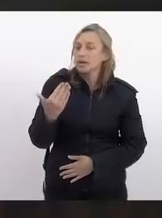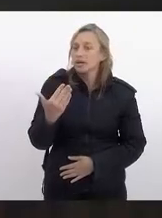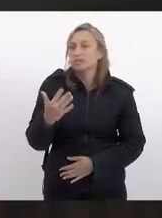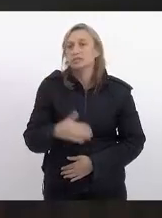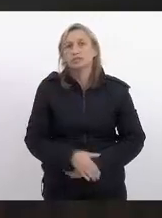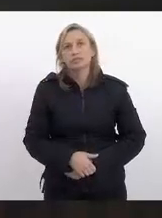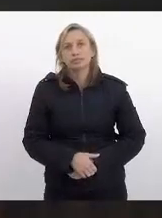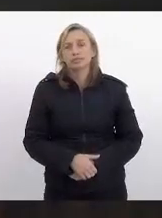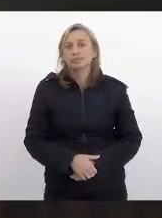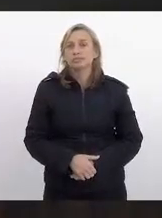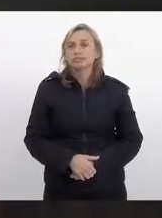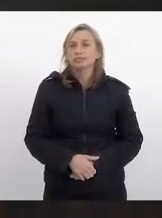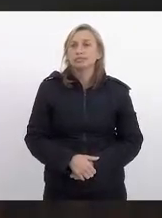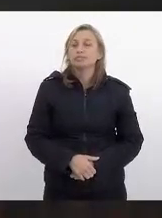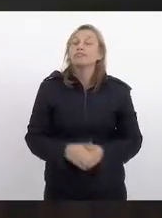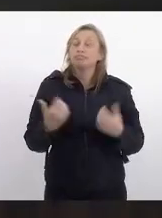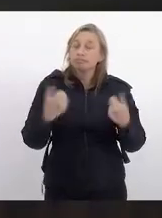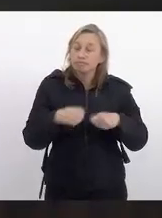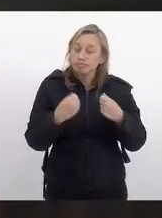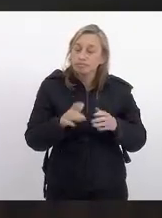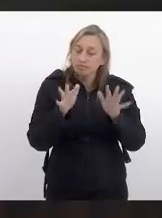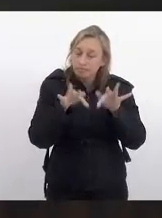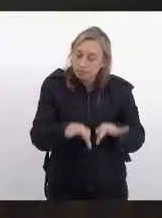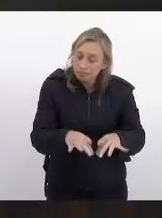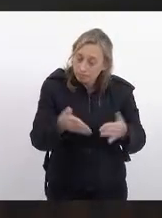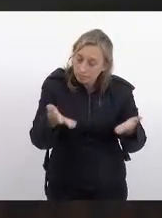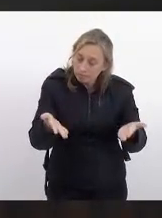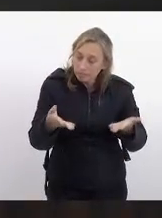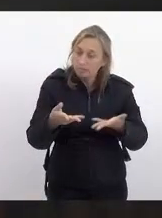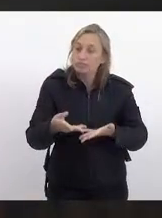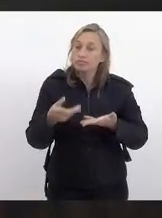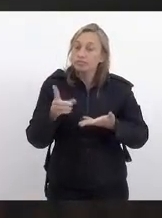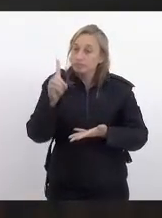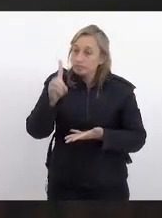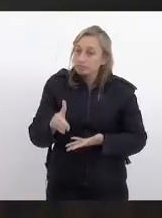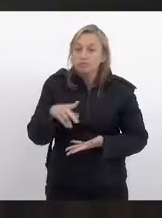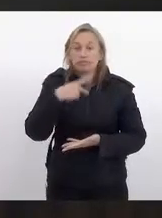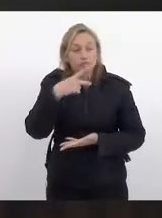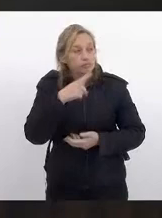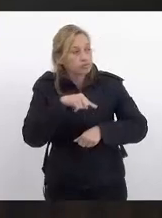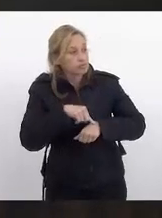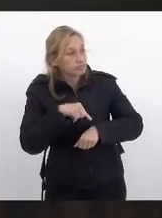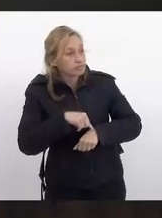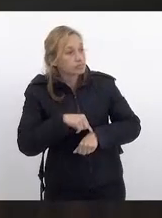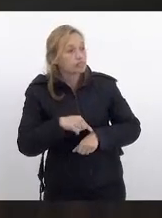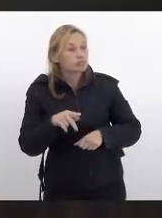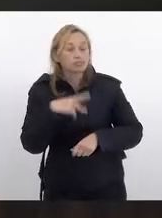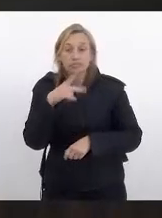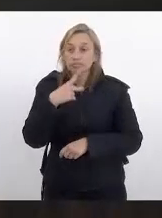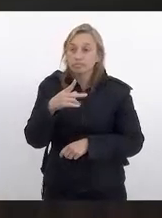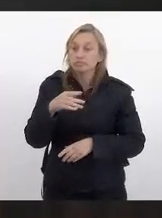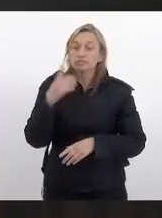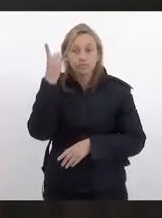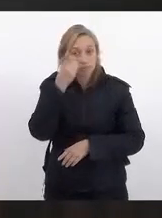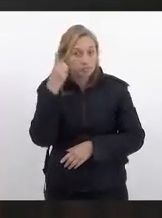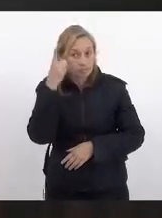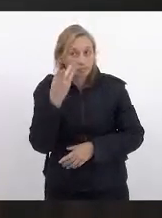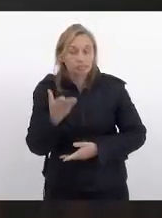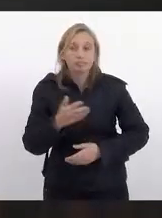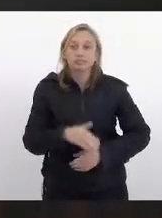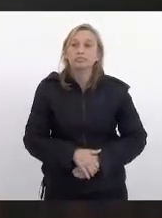deputada a gente precisa garantir a fala porque esse momento e esse espaço é da fala dois